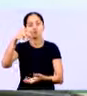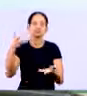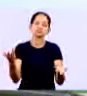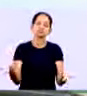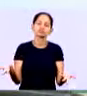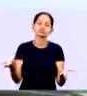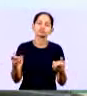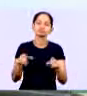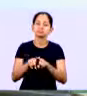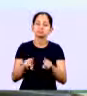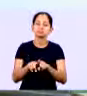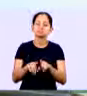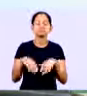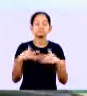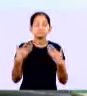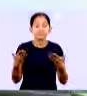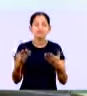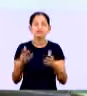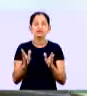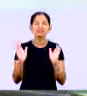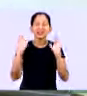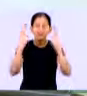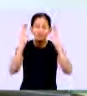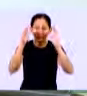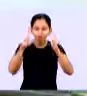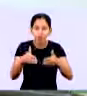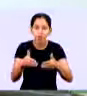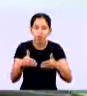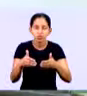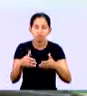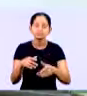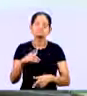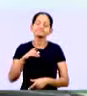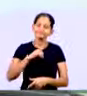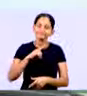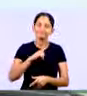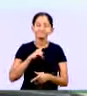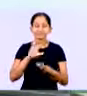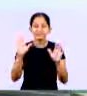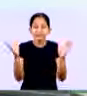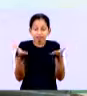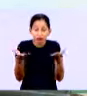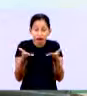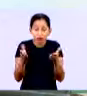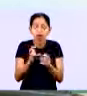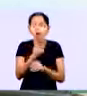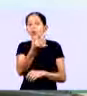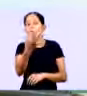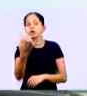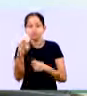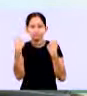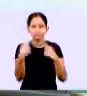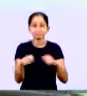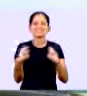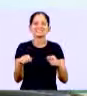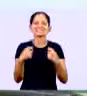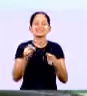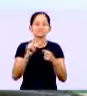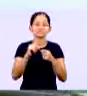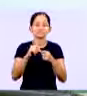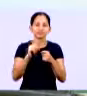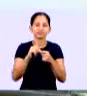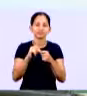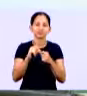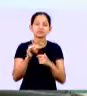assim, certo? Mas o orçamento de produção ele deve estar focado na demanda que vai ser atendida com o seu produto. Certo? A empresa que tem uma